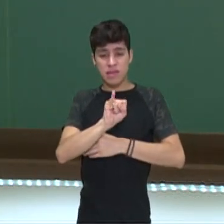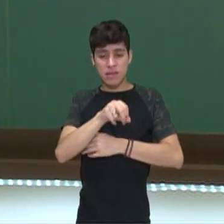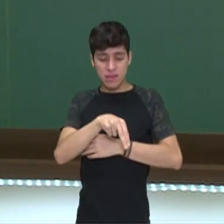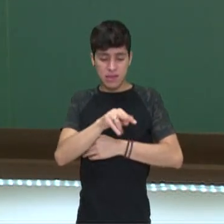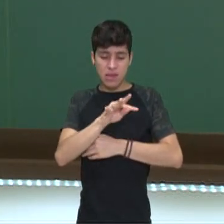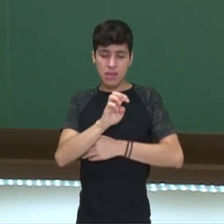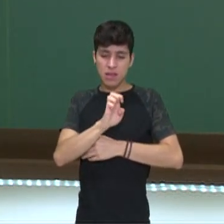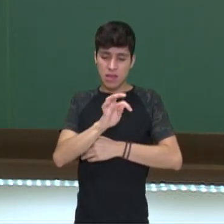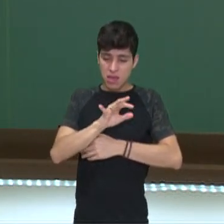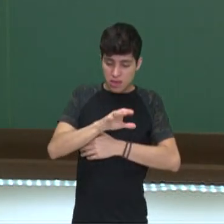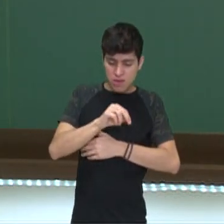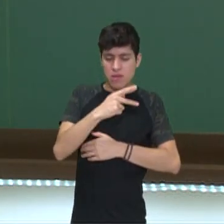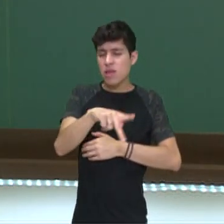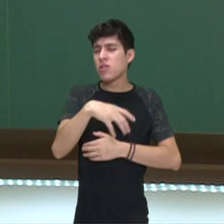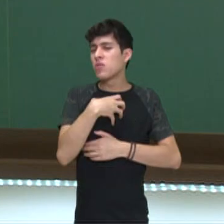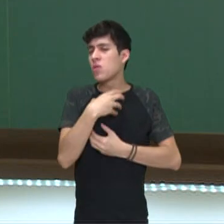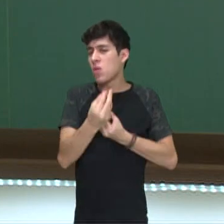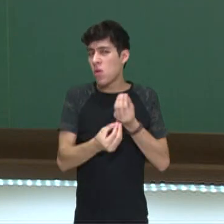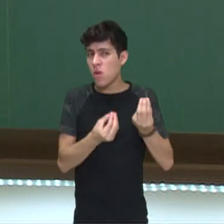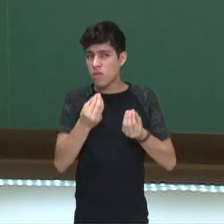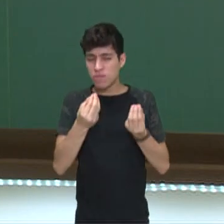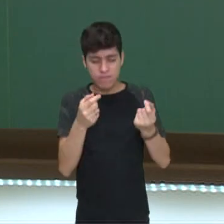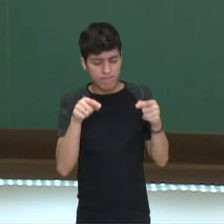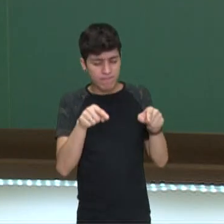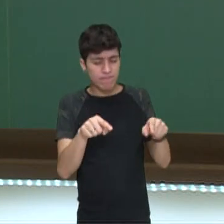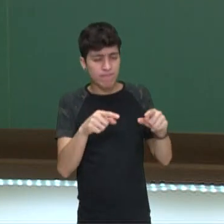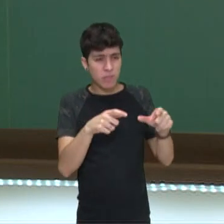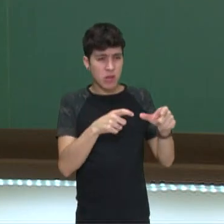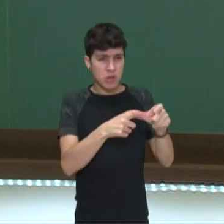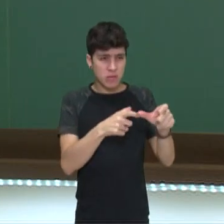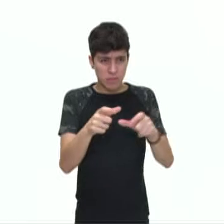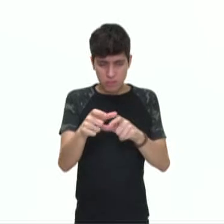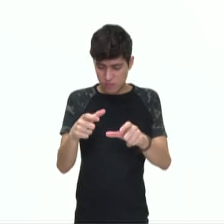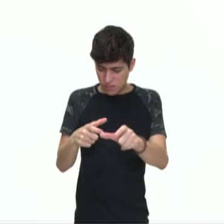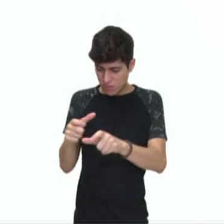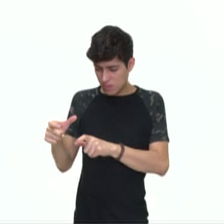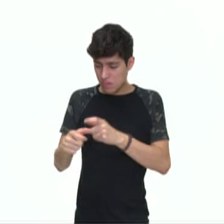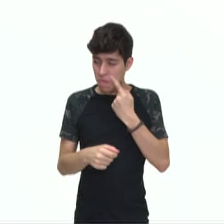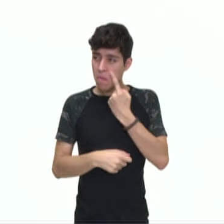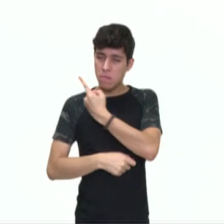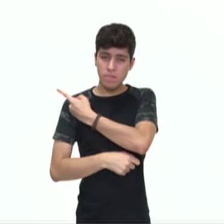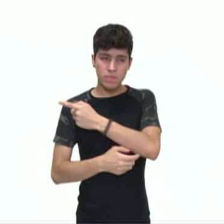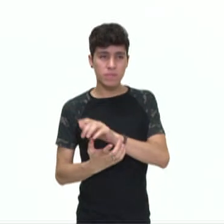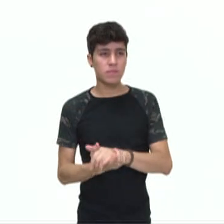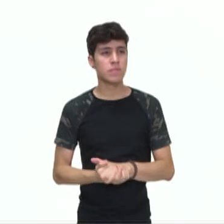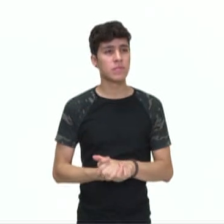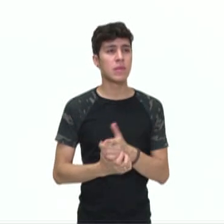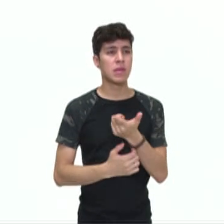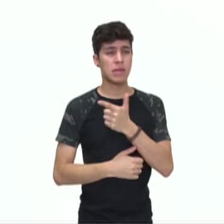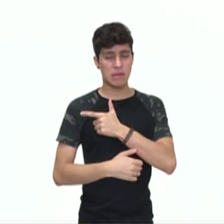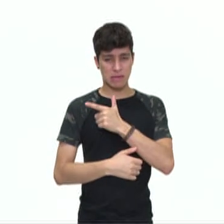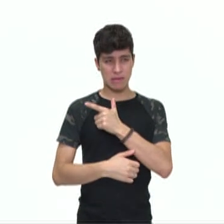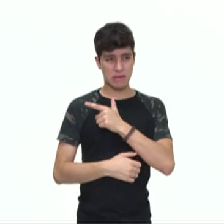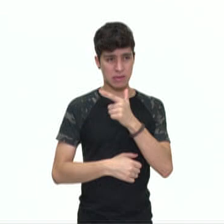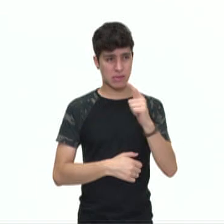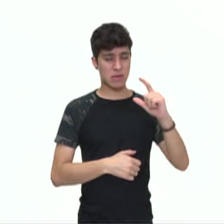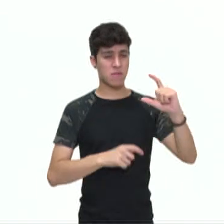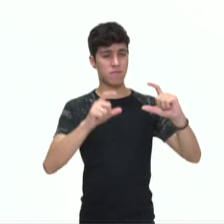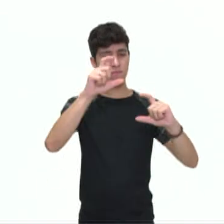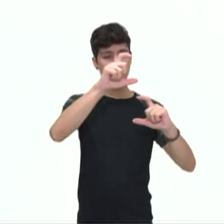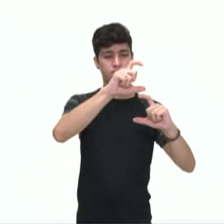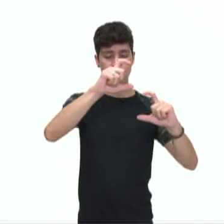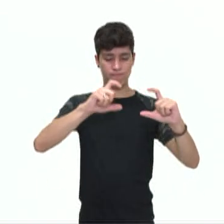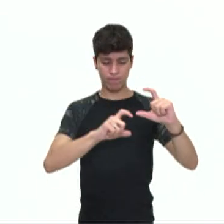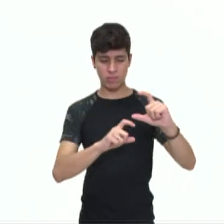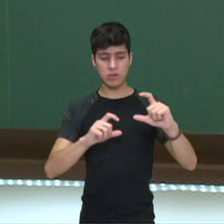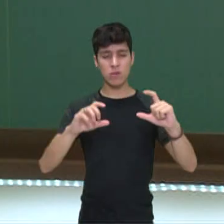O comportamento dele nessa placa, nessa lâmina, é hexagonal. Então, eu tenho em cada extremidade de um